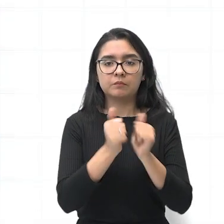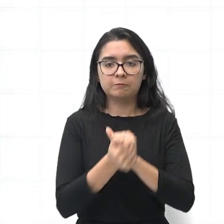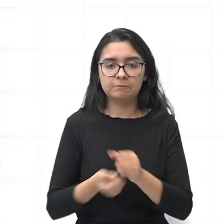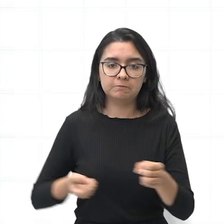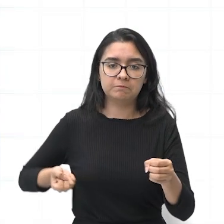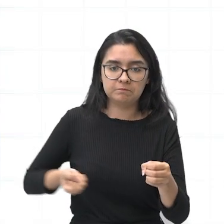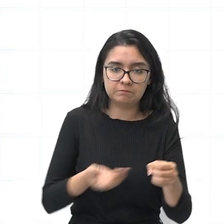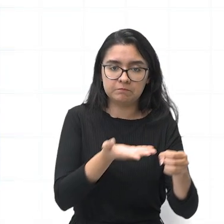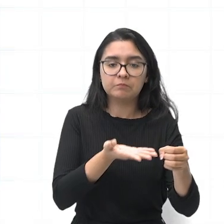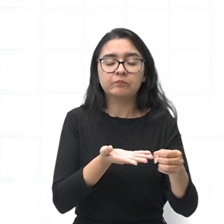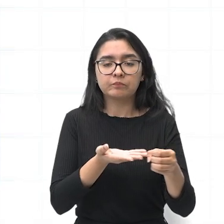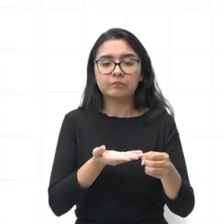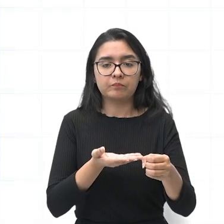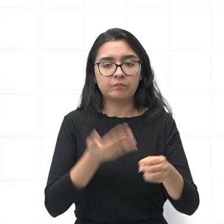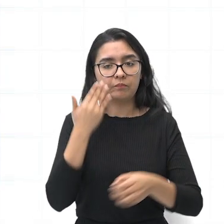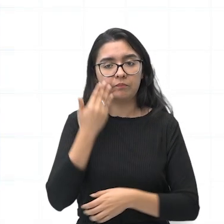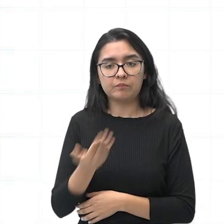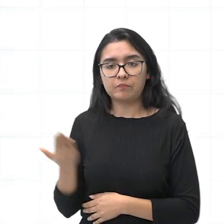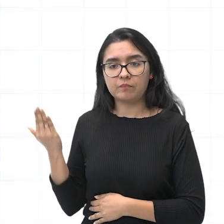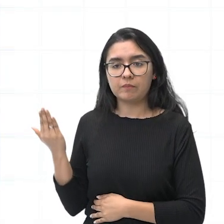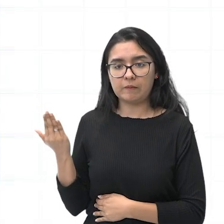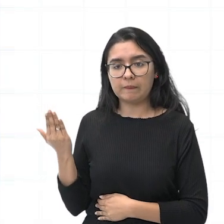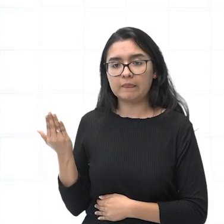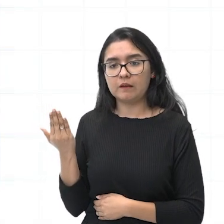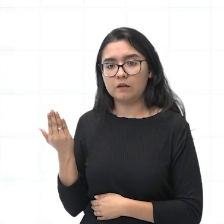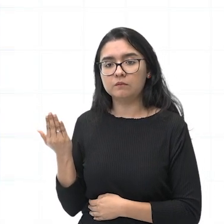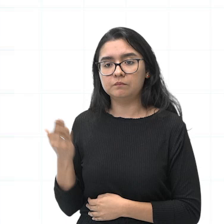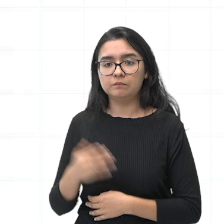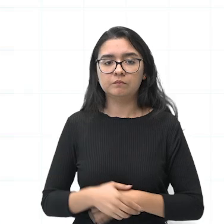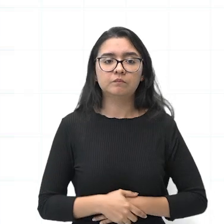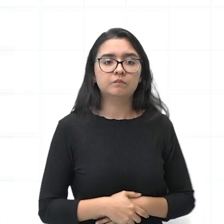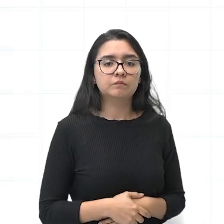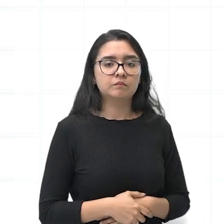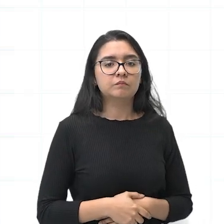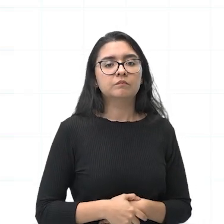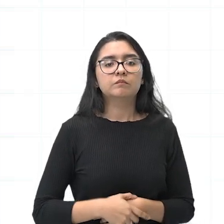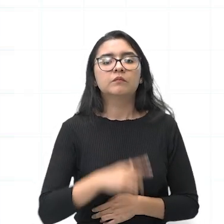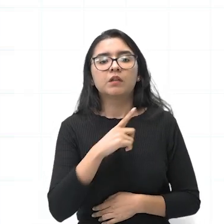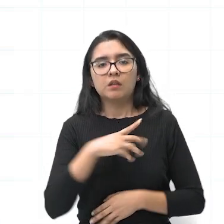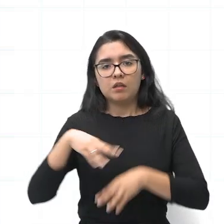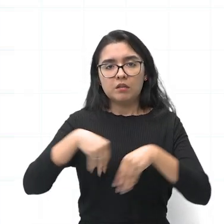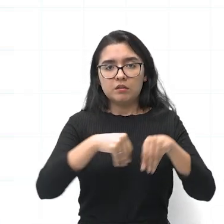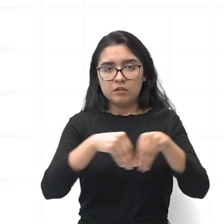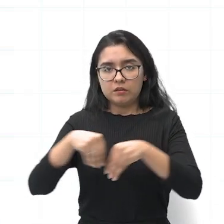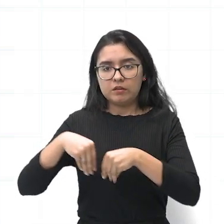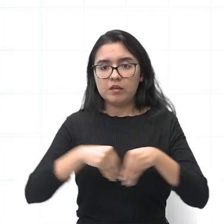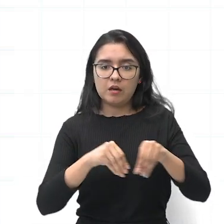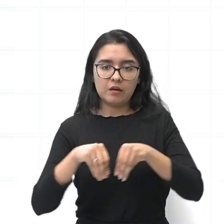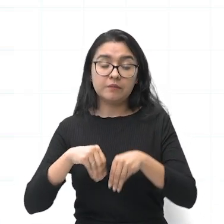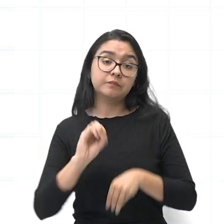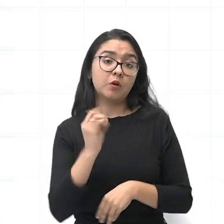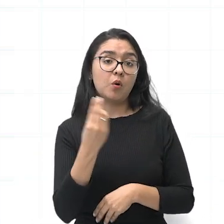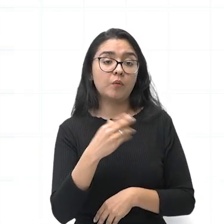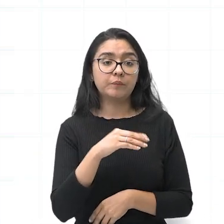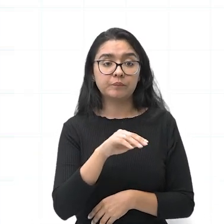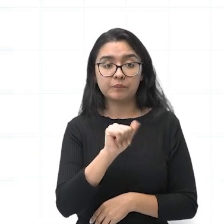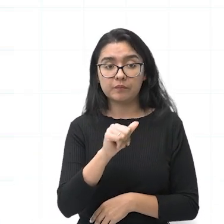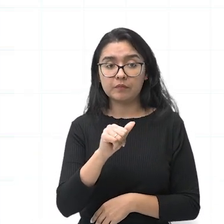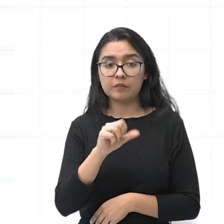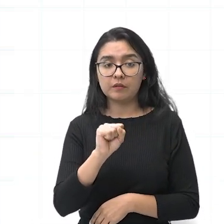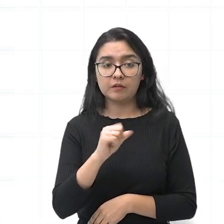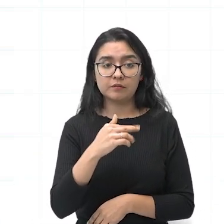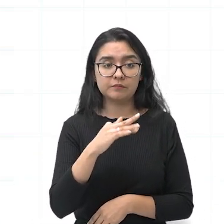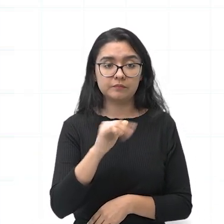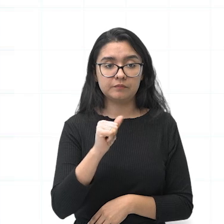o local onde ela é praticada, olha só, a cartela mostra pra gente. Ela é feita de terra ou asfalto, ok? Os